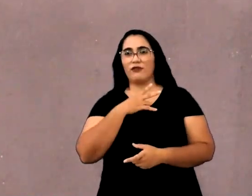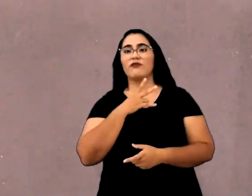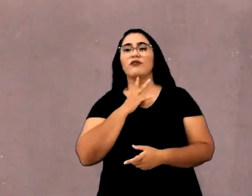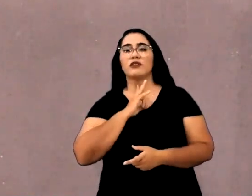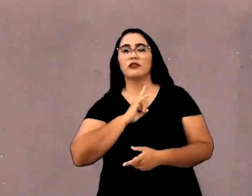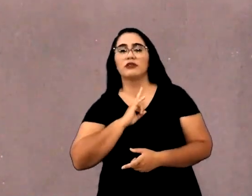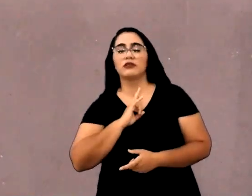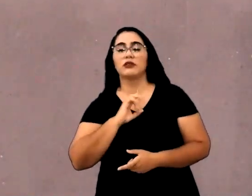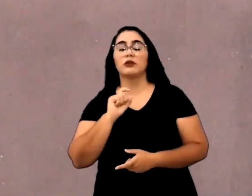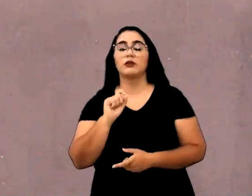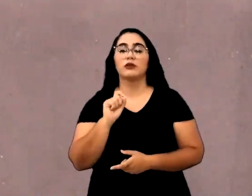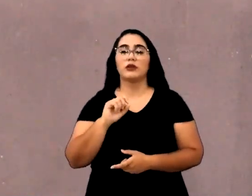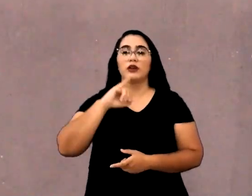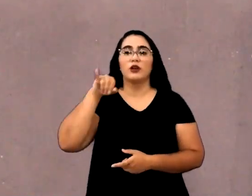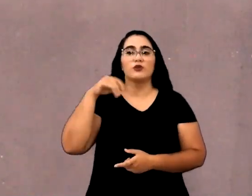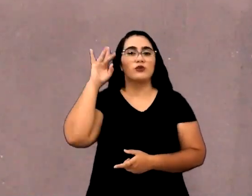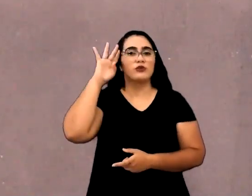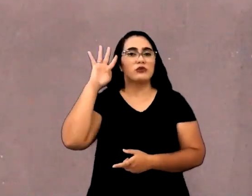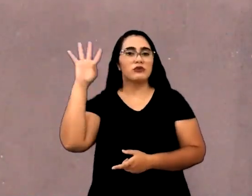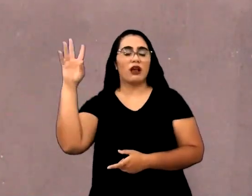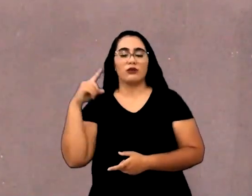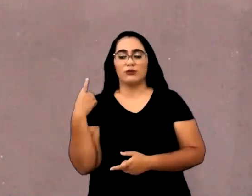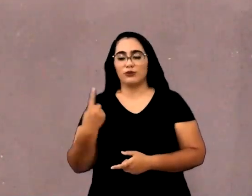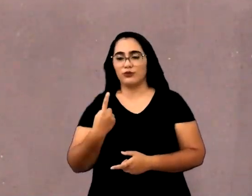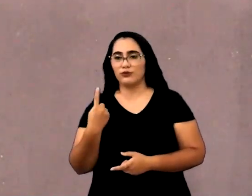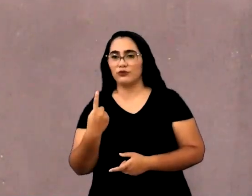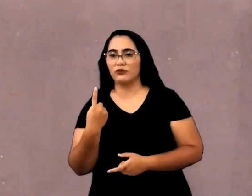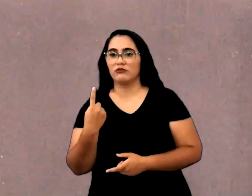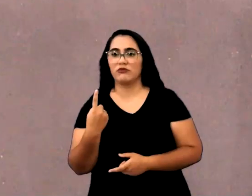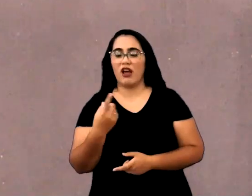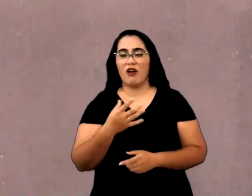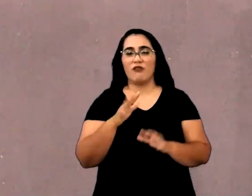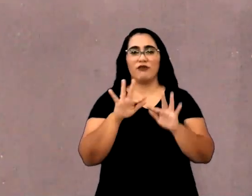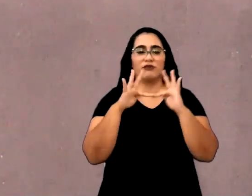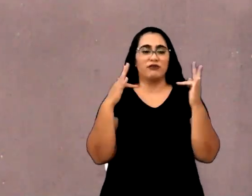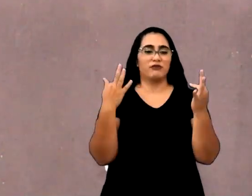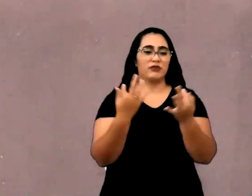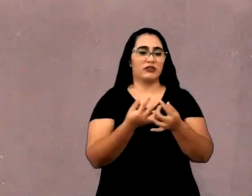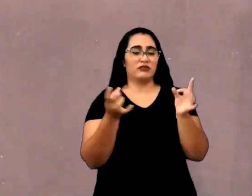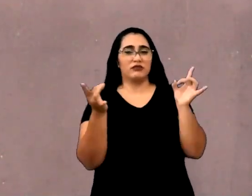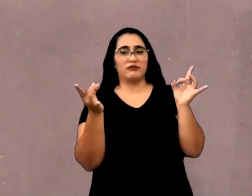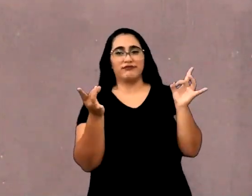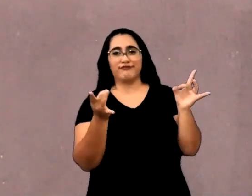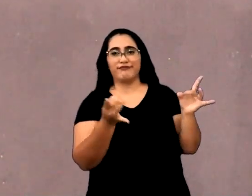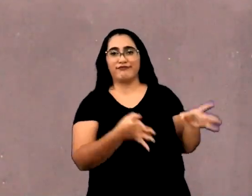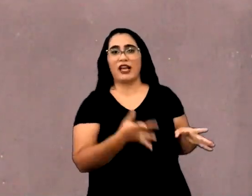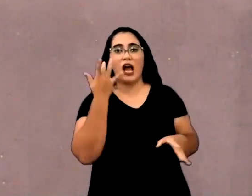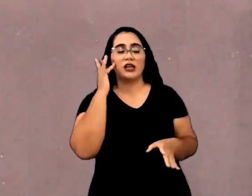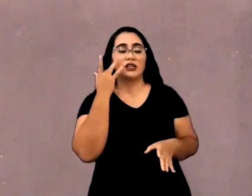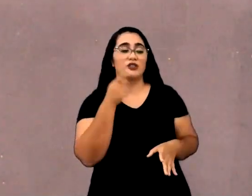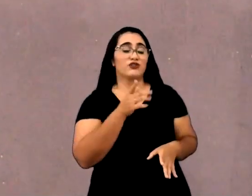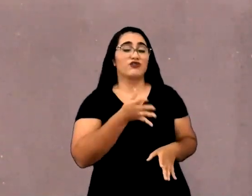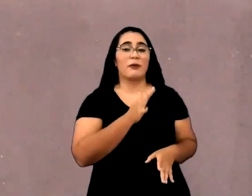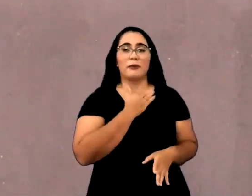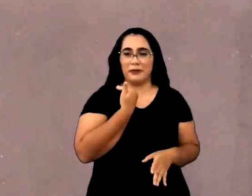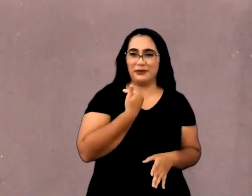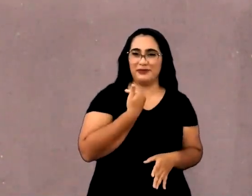José estava realmente isolado, esquecido pela sua família, achando que já estava